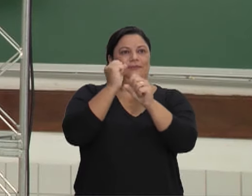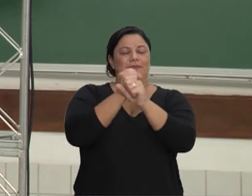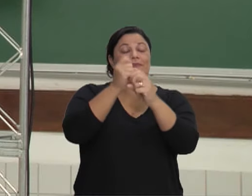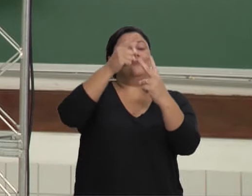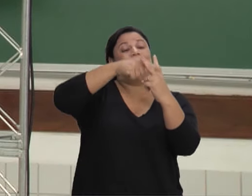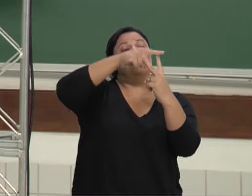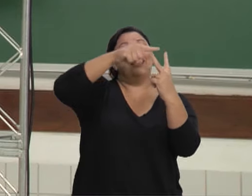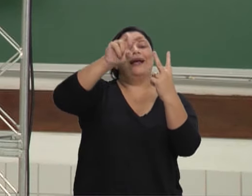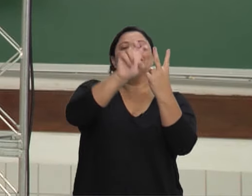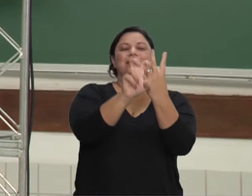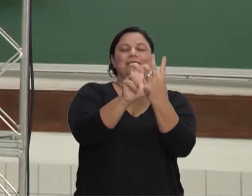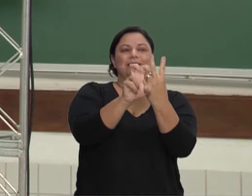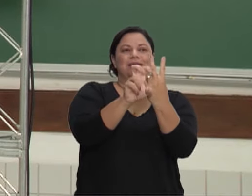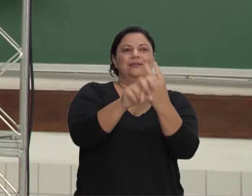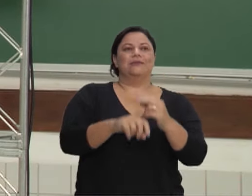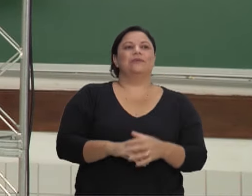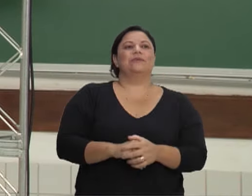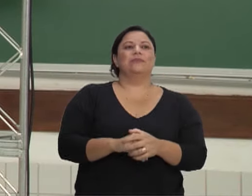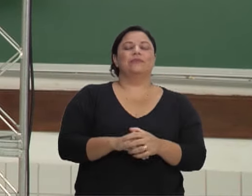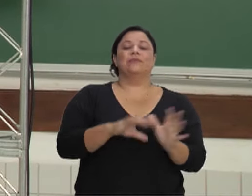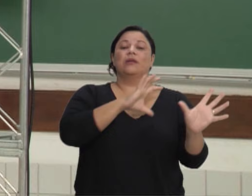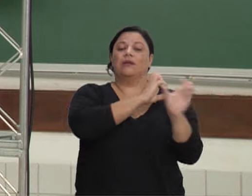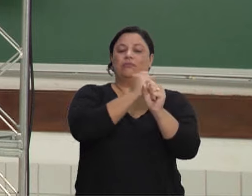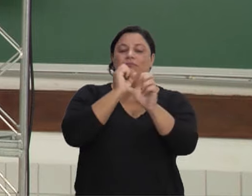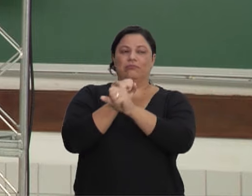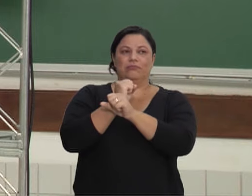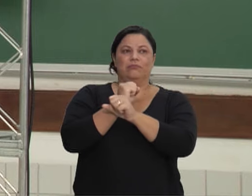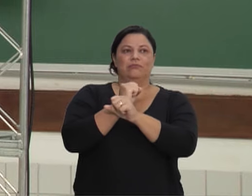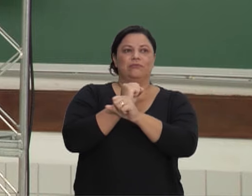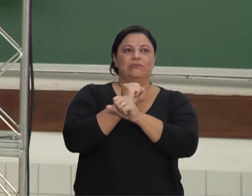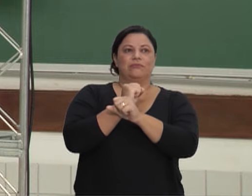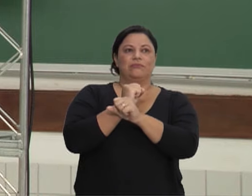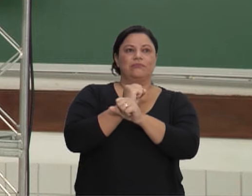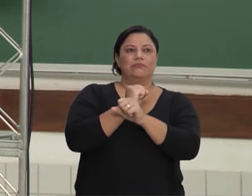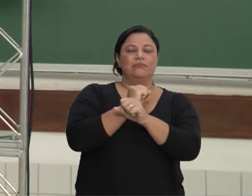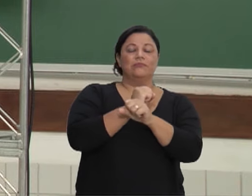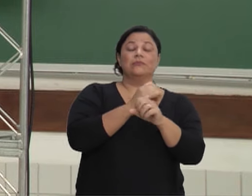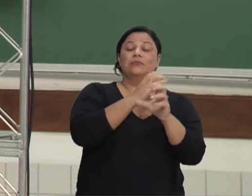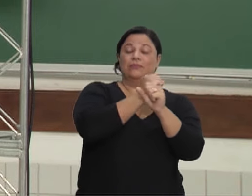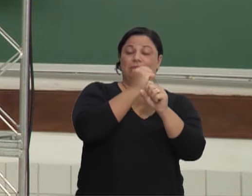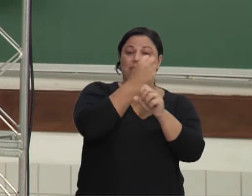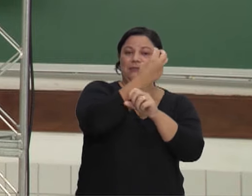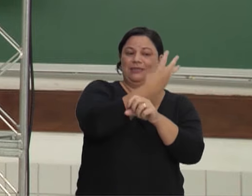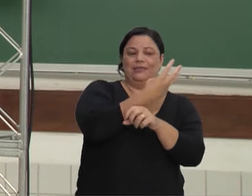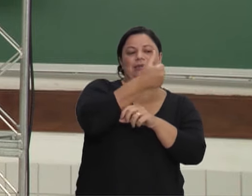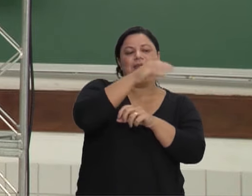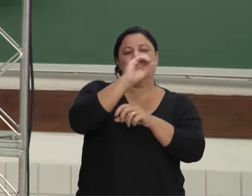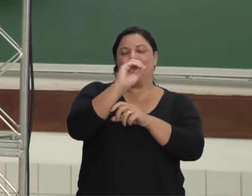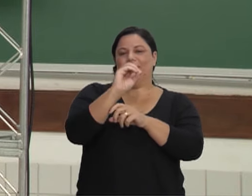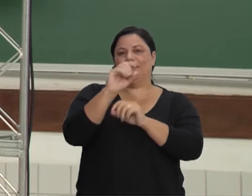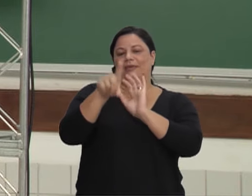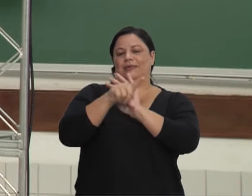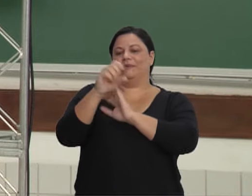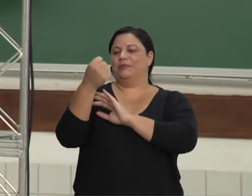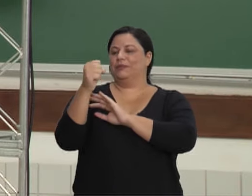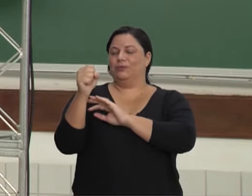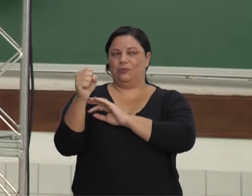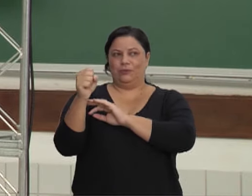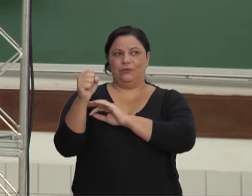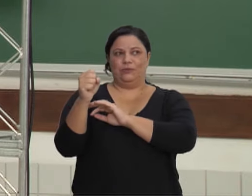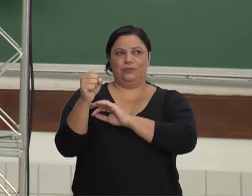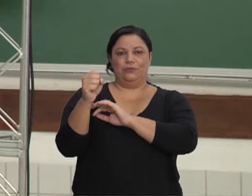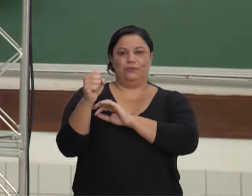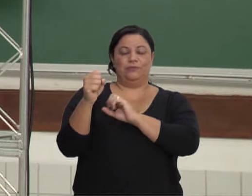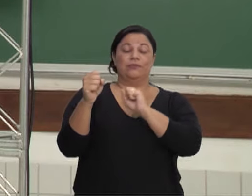5. Vou fazer o cálculo. 3 mais 10, menos 8. 5. 3 mais